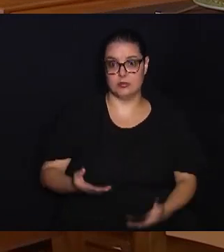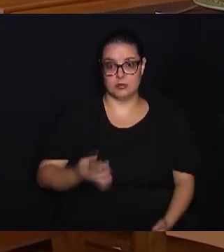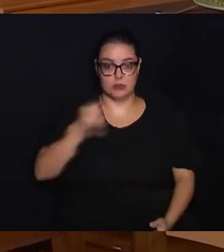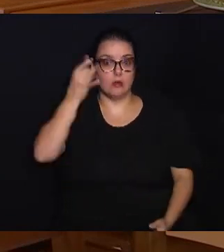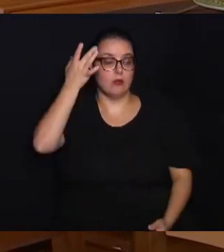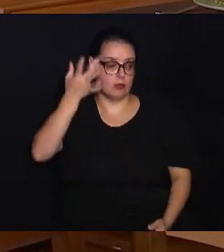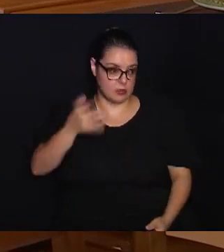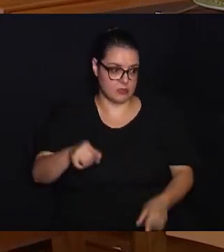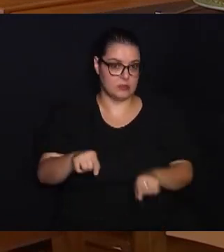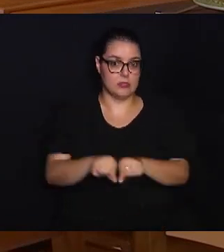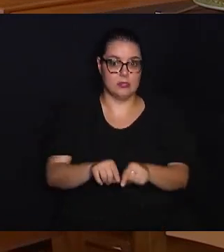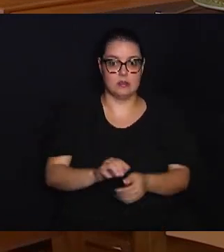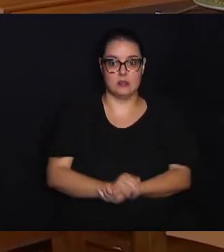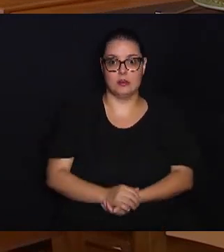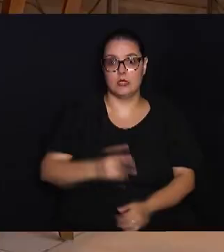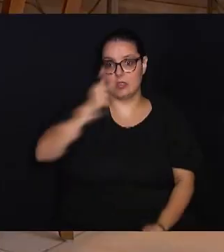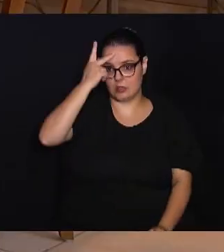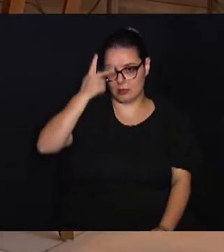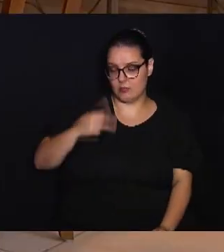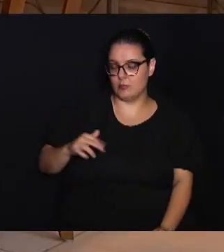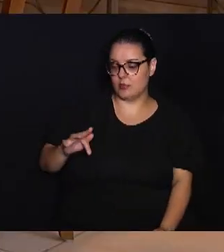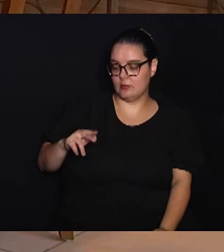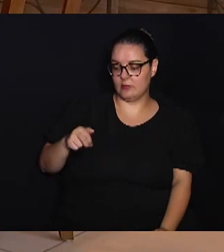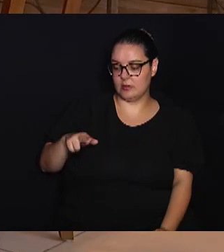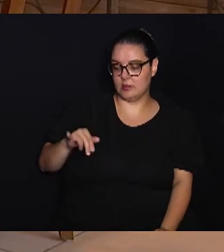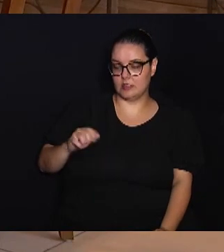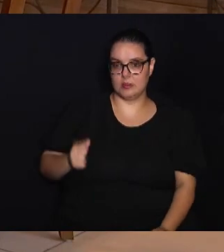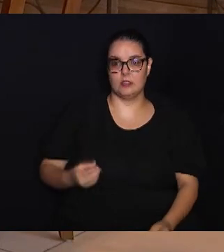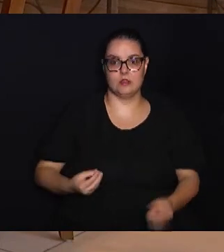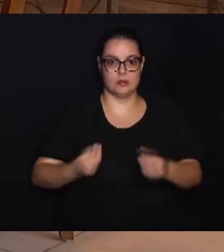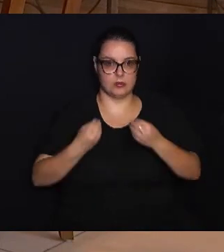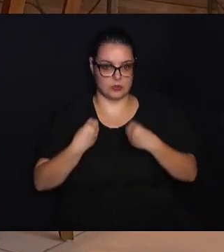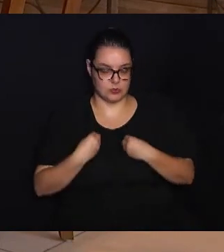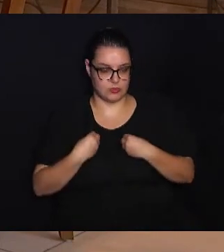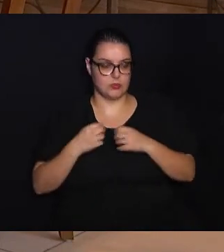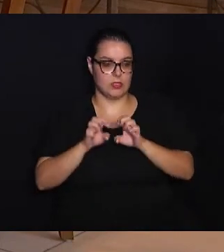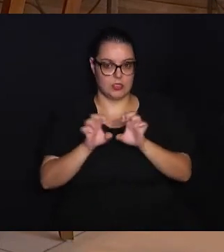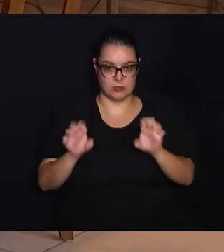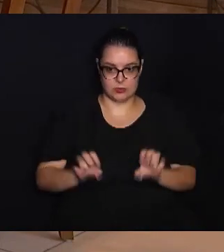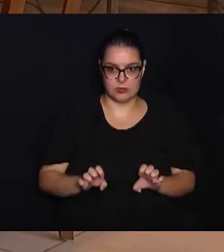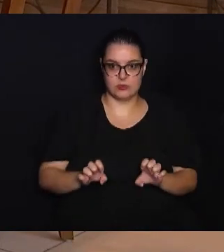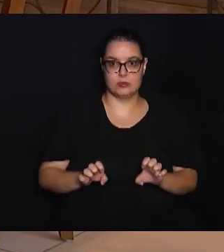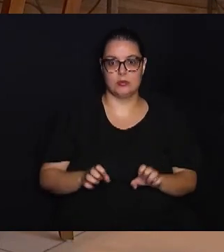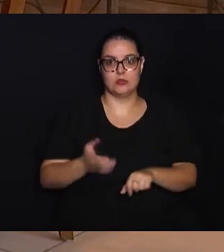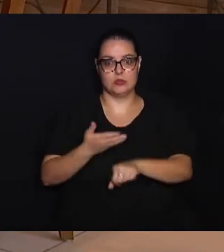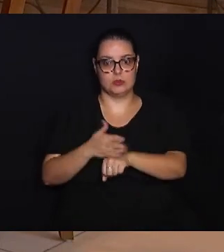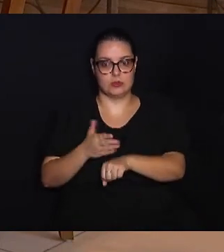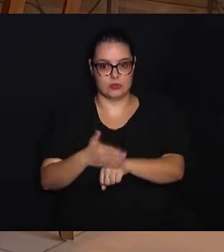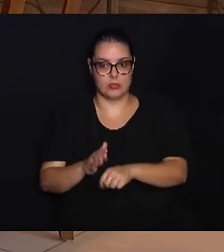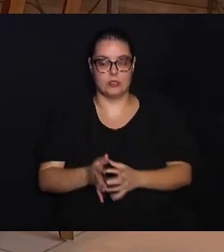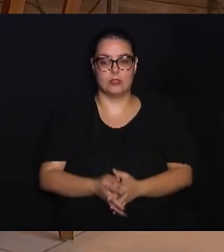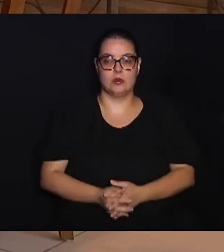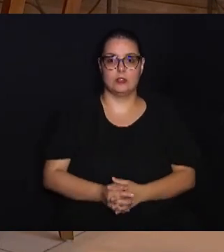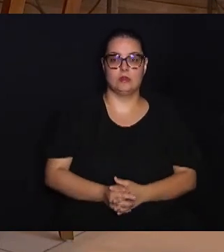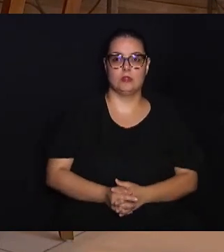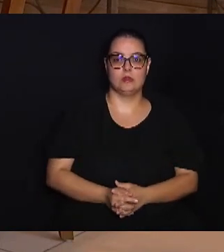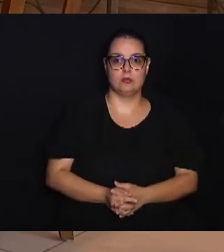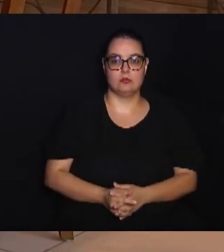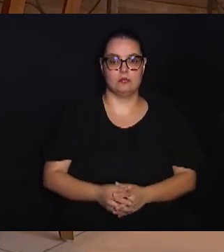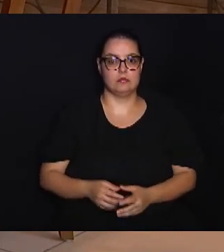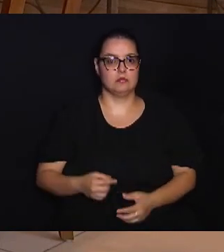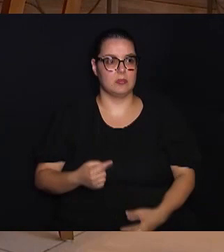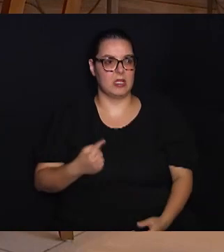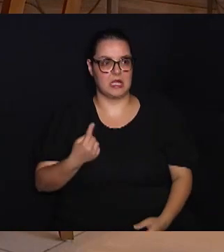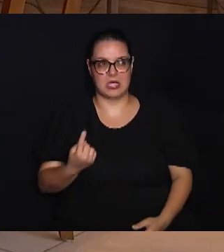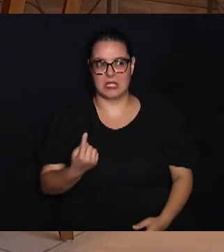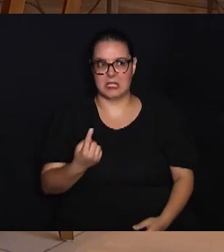pela rede então isso já facilita a própria franquia ela já nos dá e essa estrutura né de treinamento e